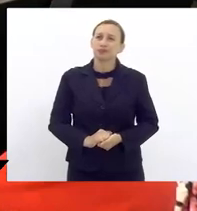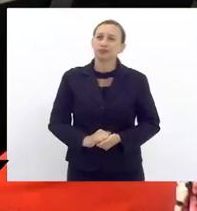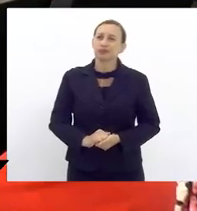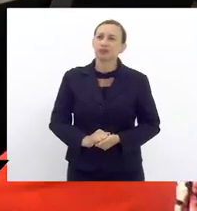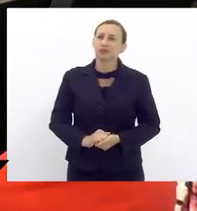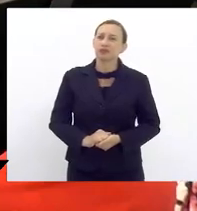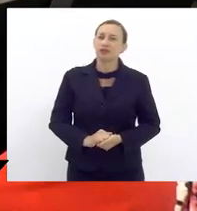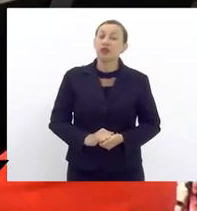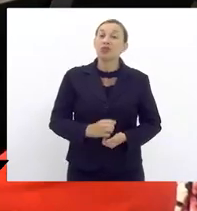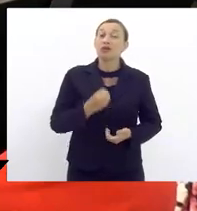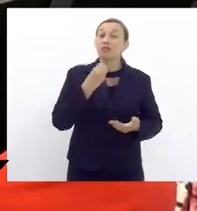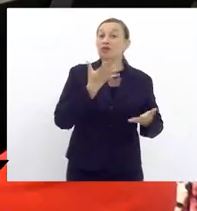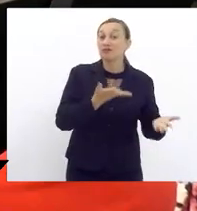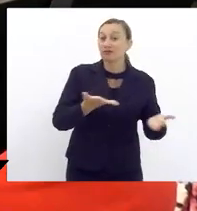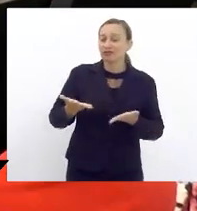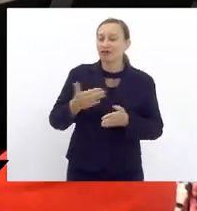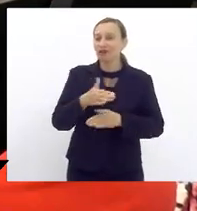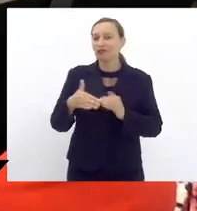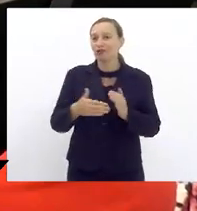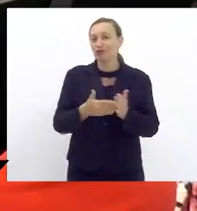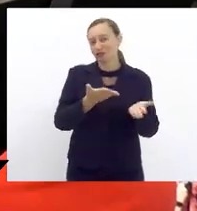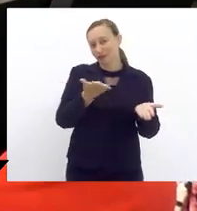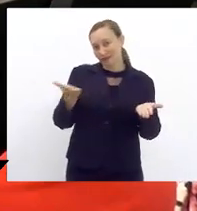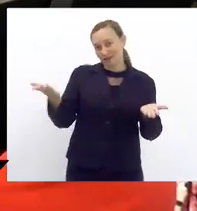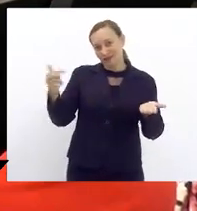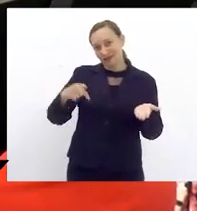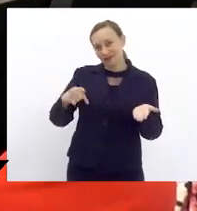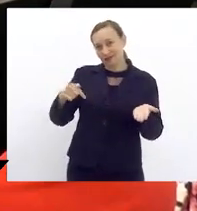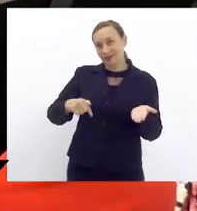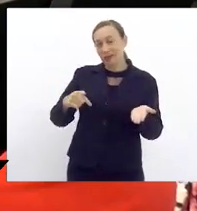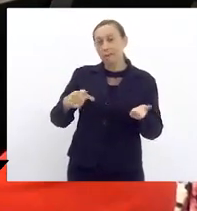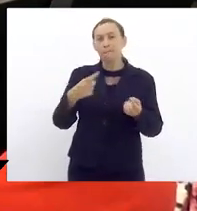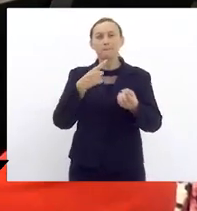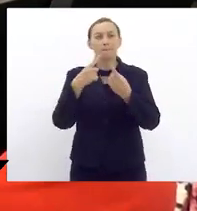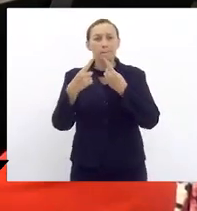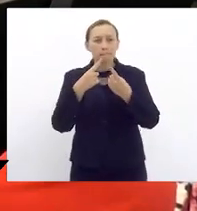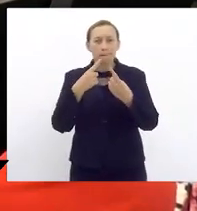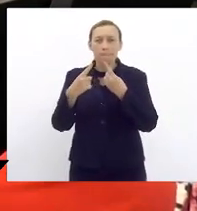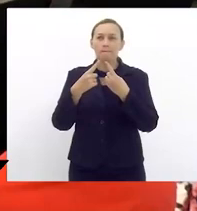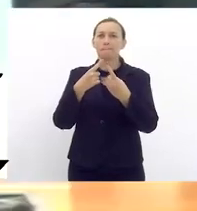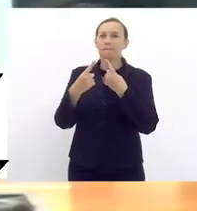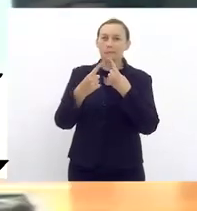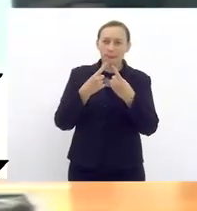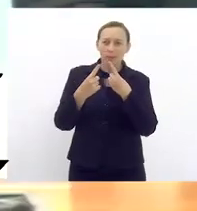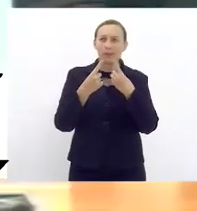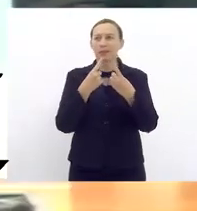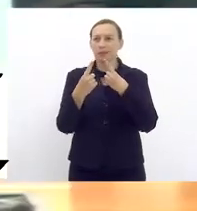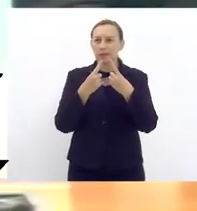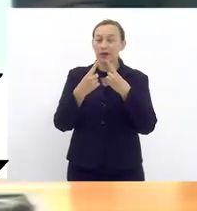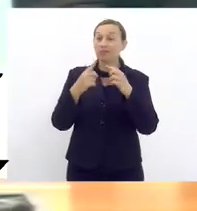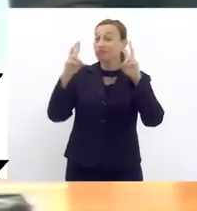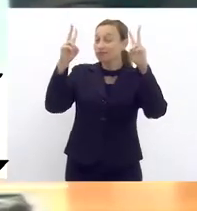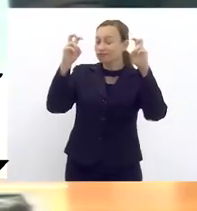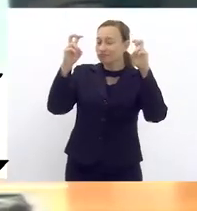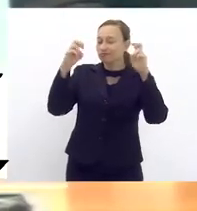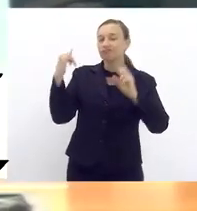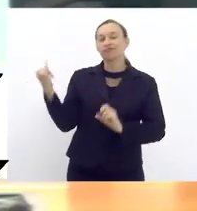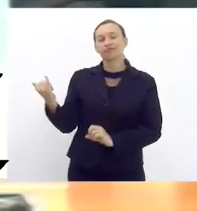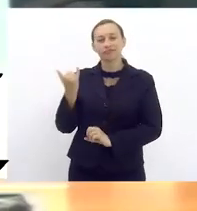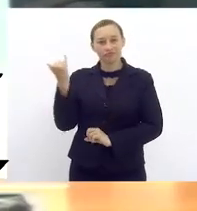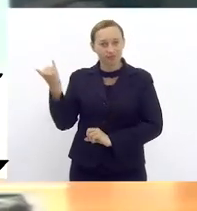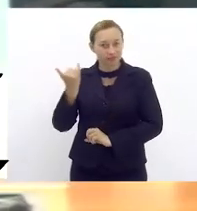e eu quero dar boas-vindas a todos que aqui estão para debater para discutir esse assunto tão